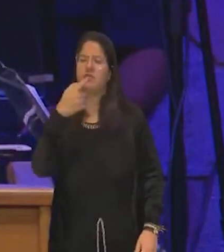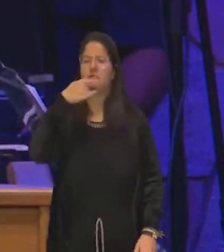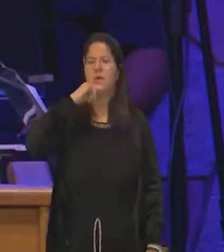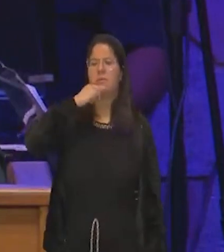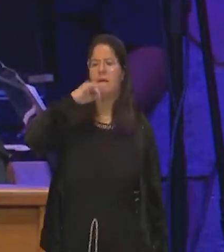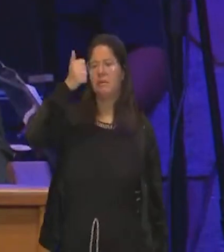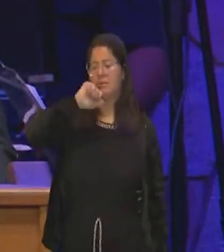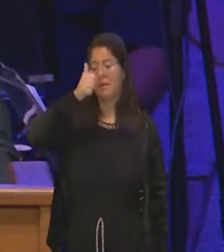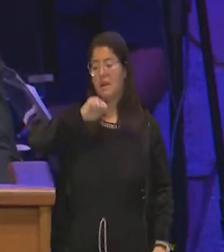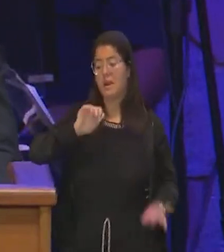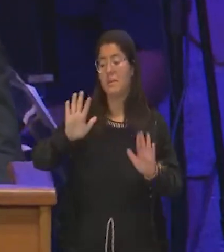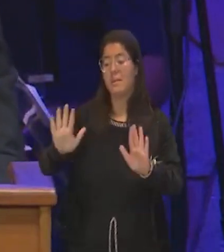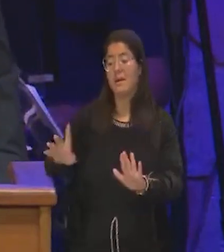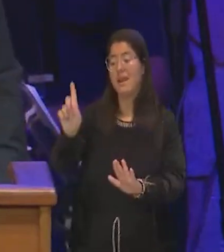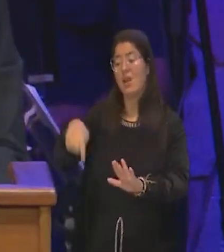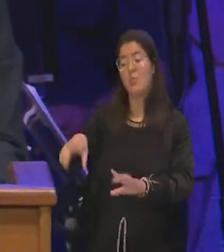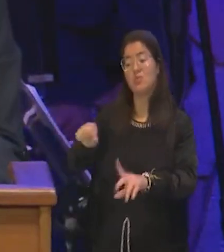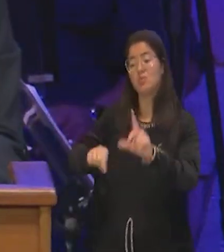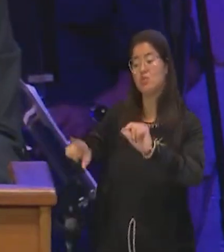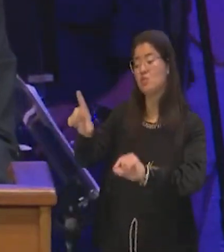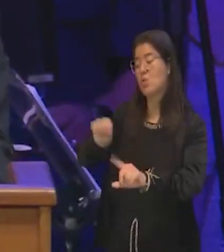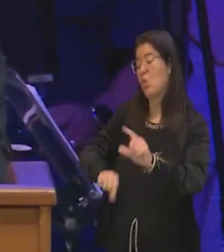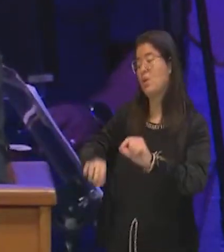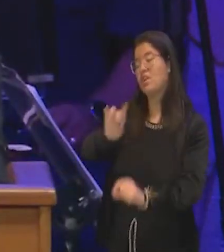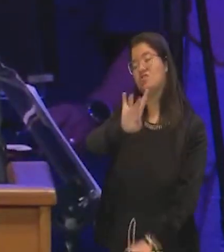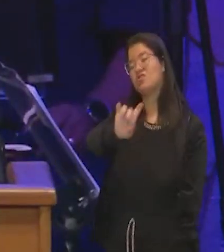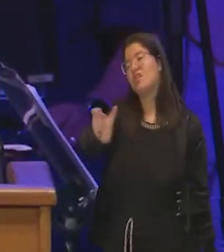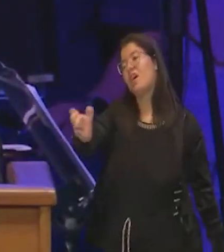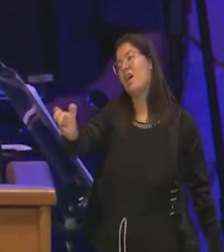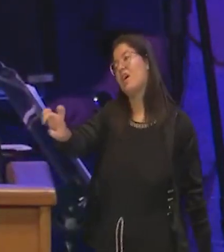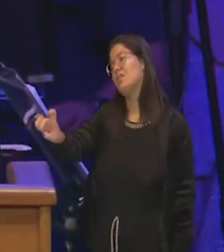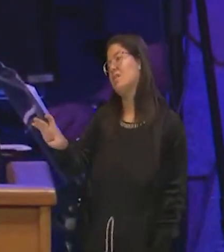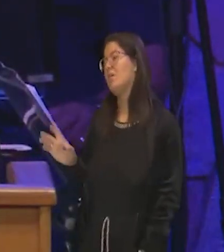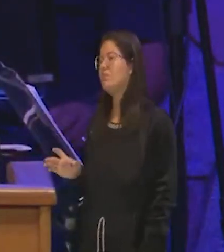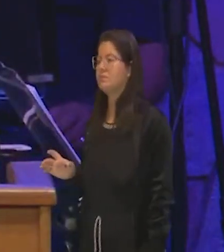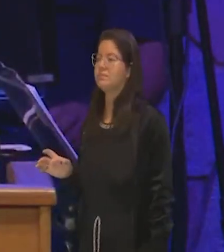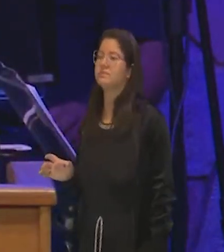embriaguez. Mas é uma escolha que cada um faz,